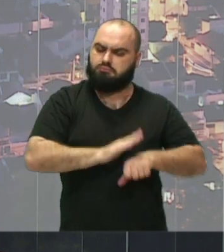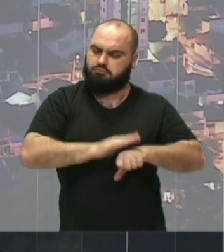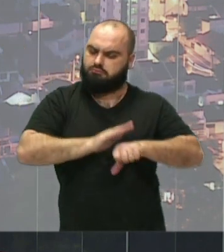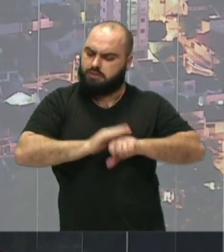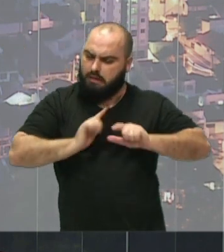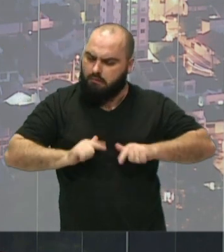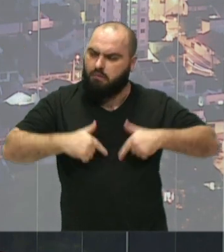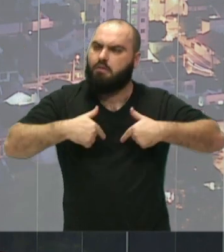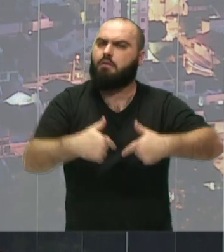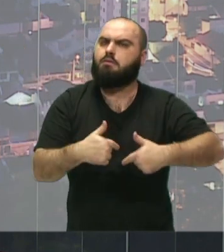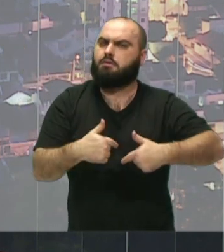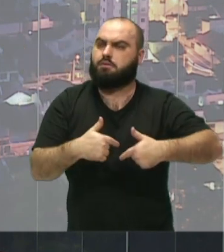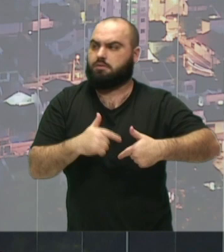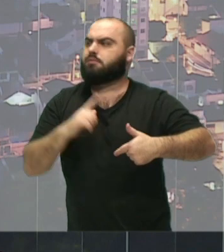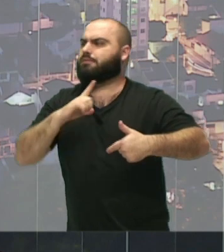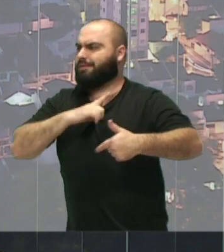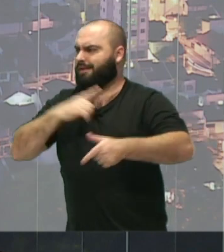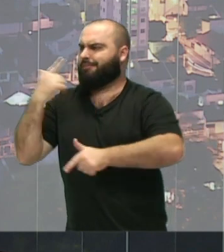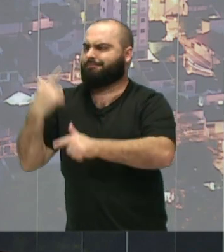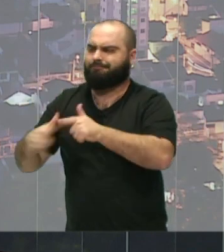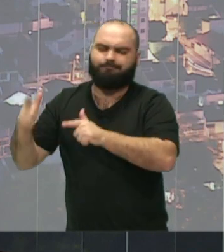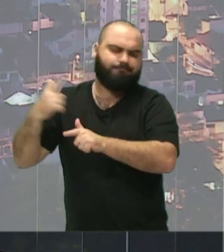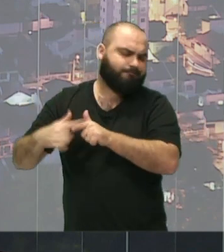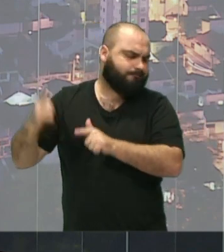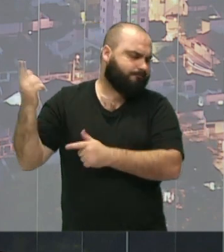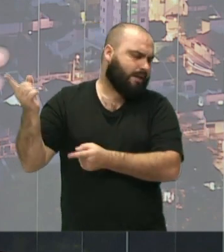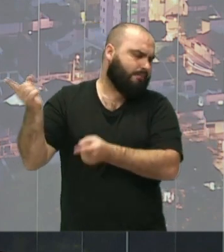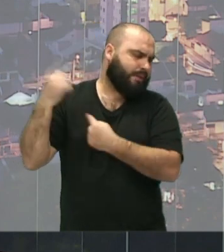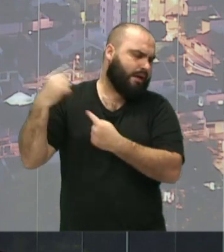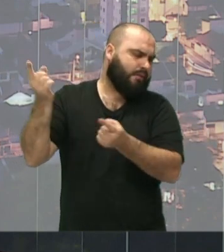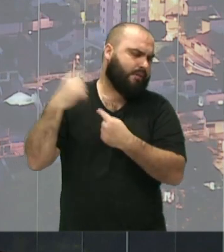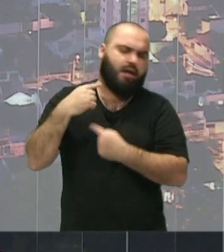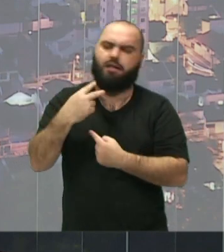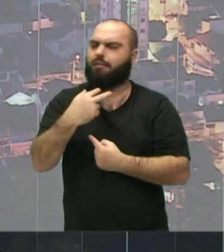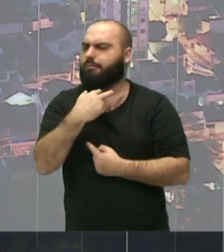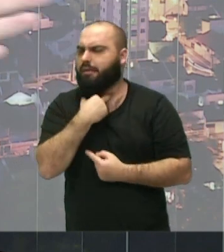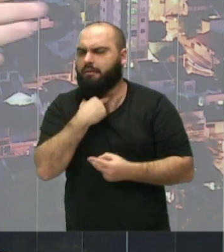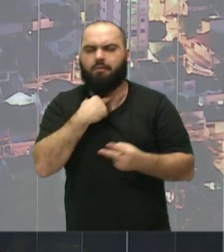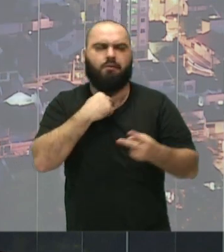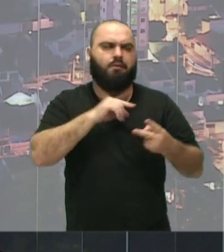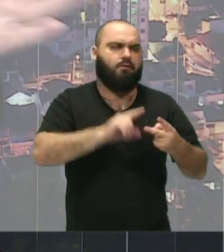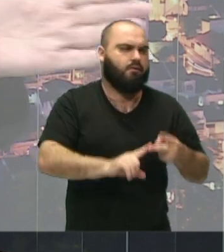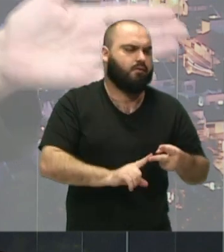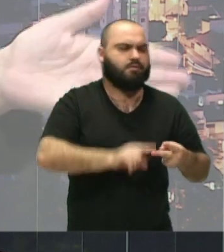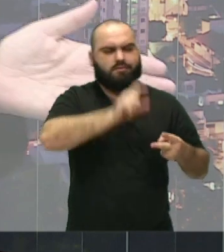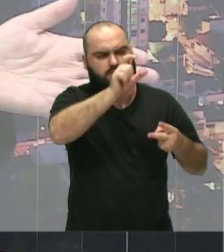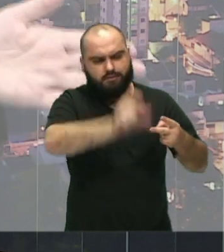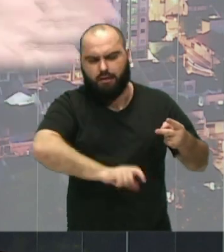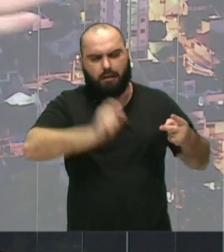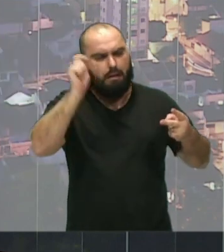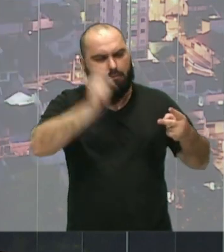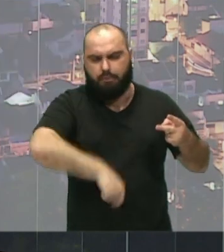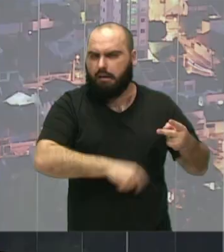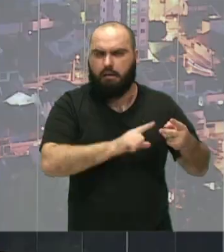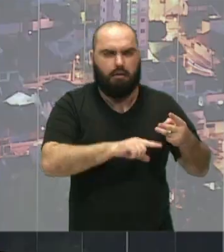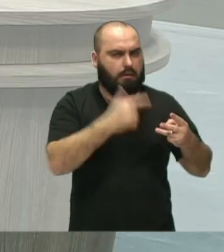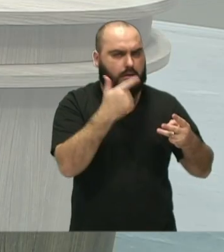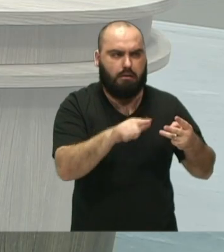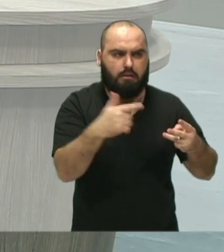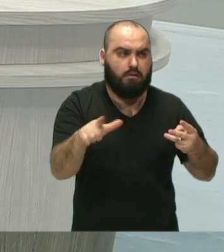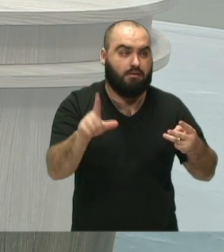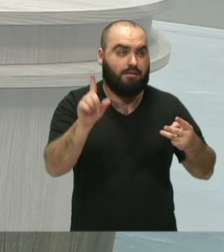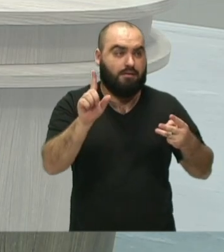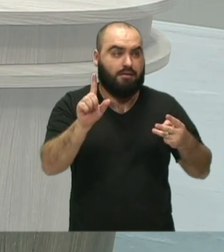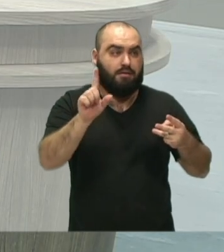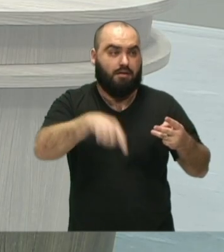forma, mesmo com tudo dizendo que elas não poderiam, aquele não era o lugar delas. É